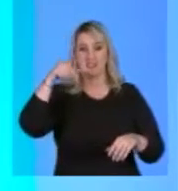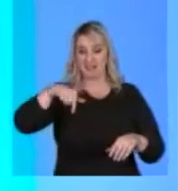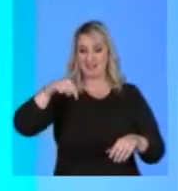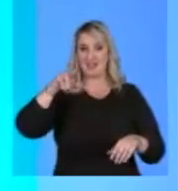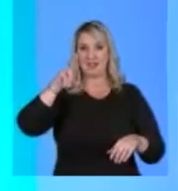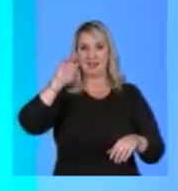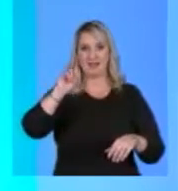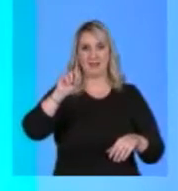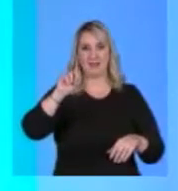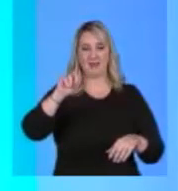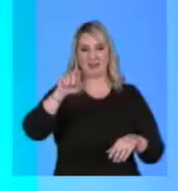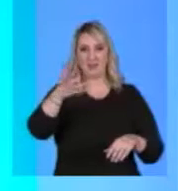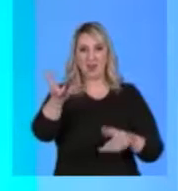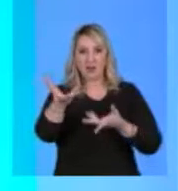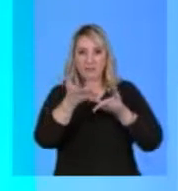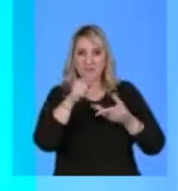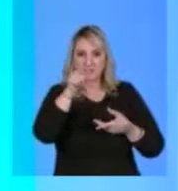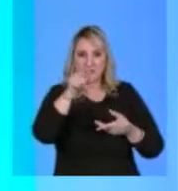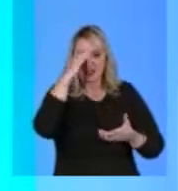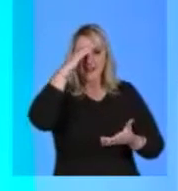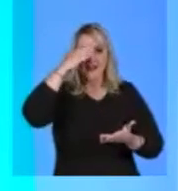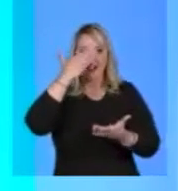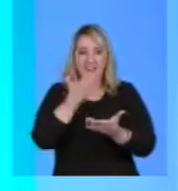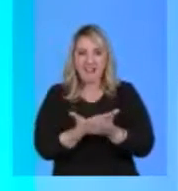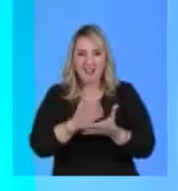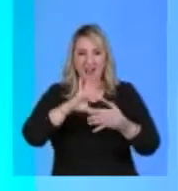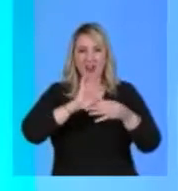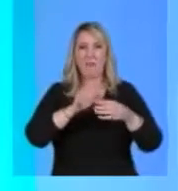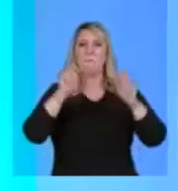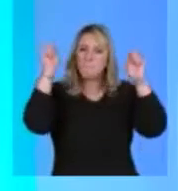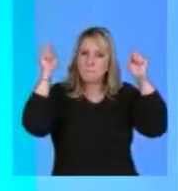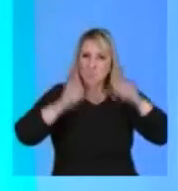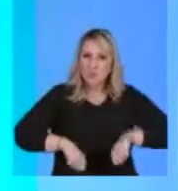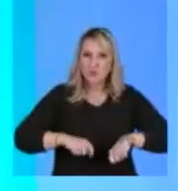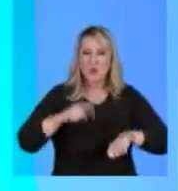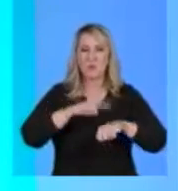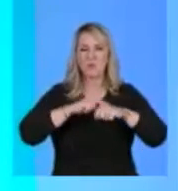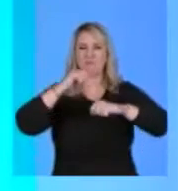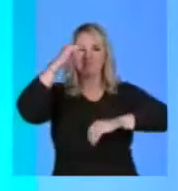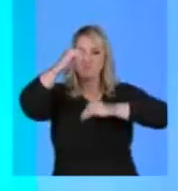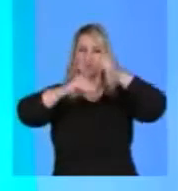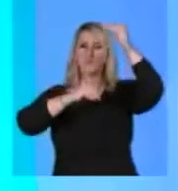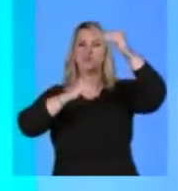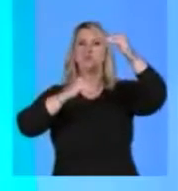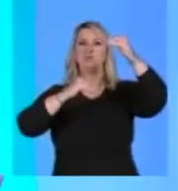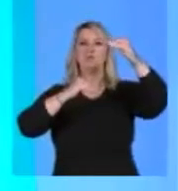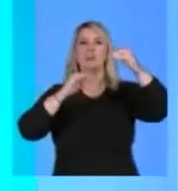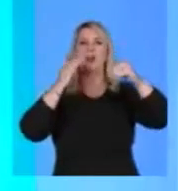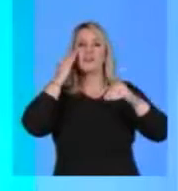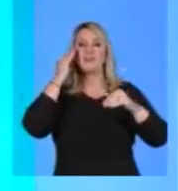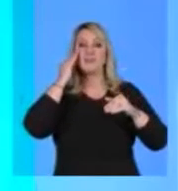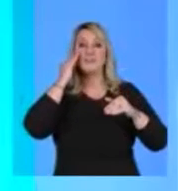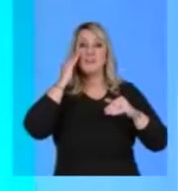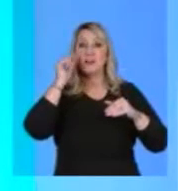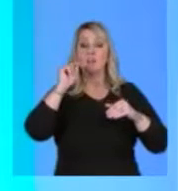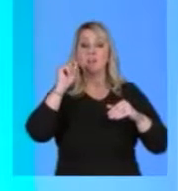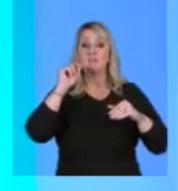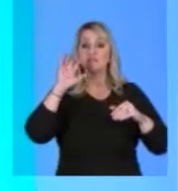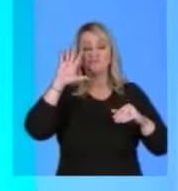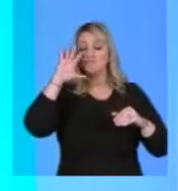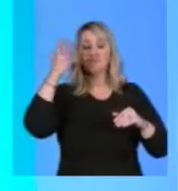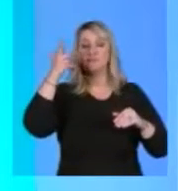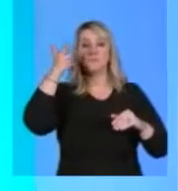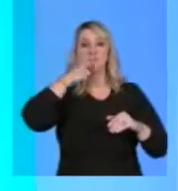convidar você que acreditou que a olímpiada era possível que era o momento de superação entendendo que a cidade não resolver todos os seus problemas